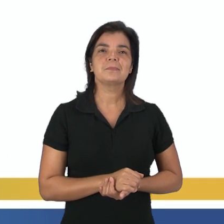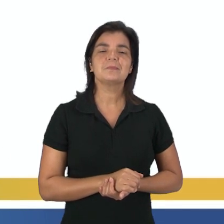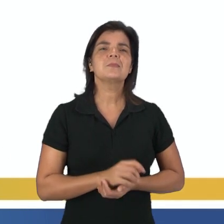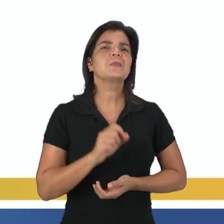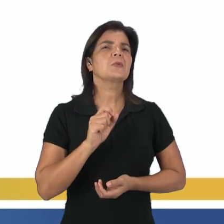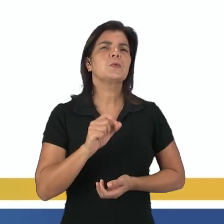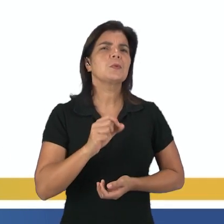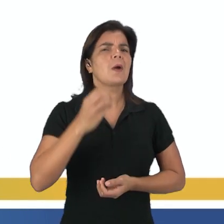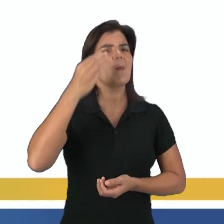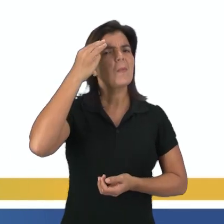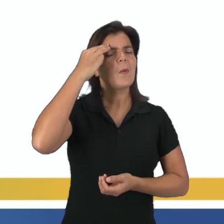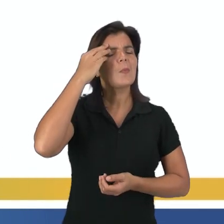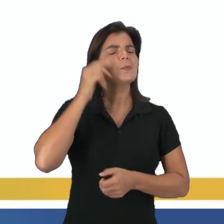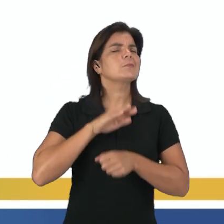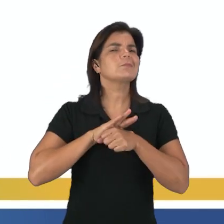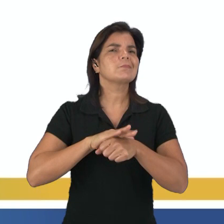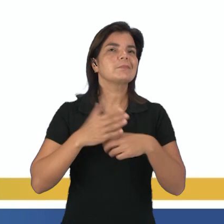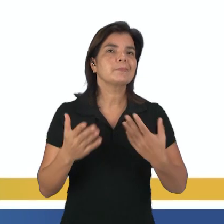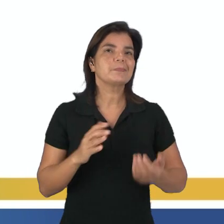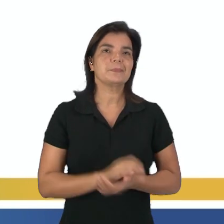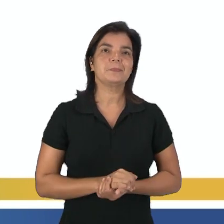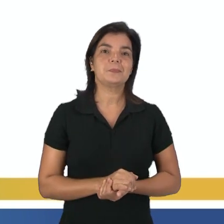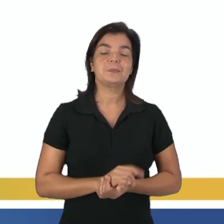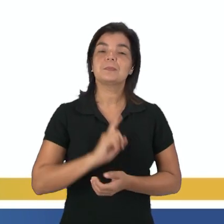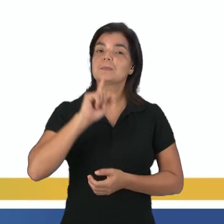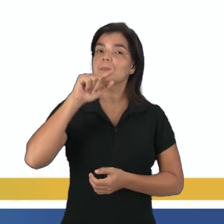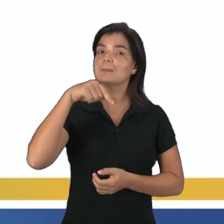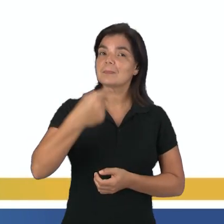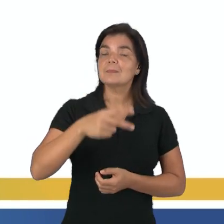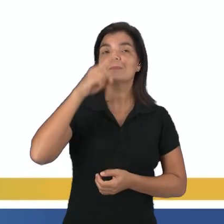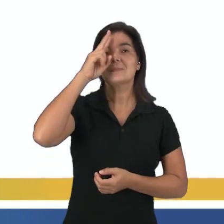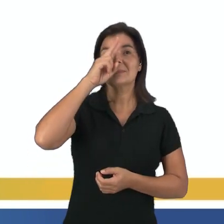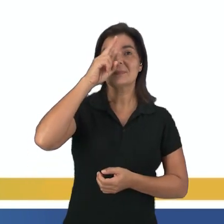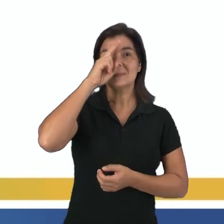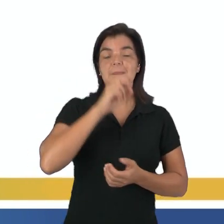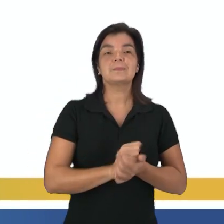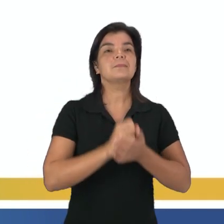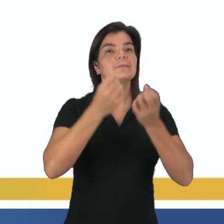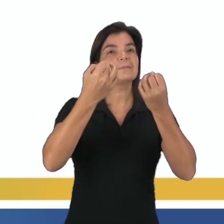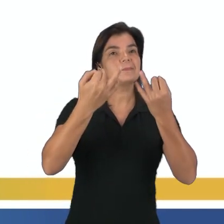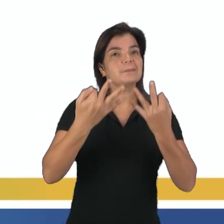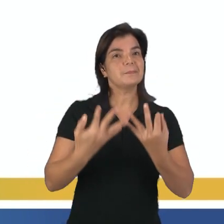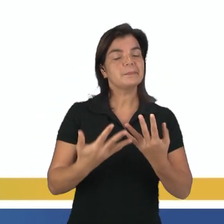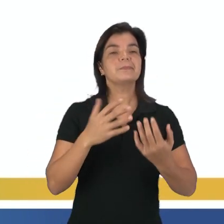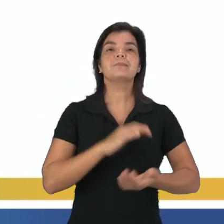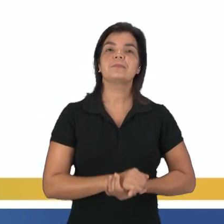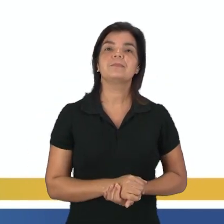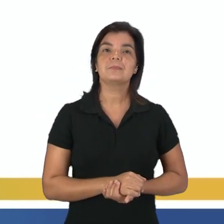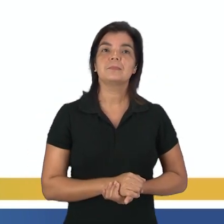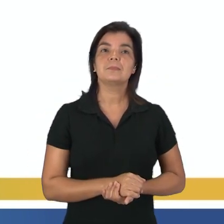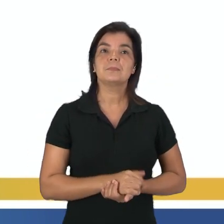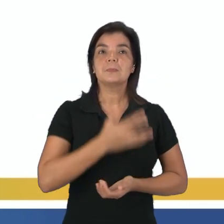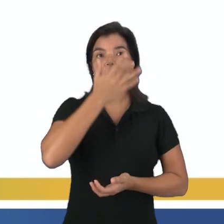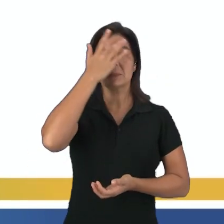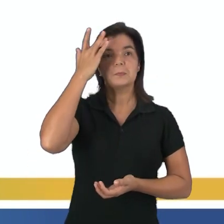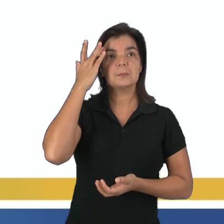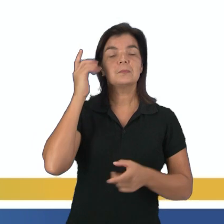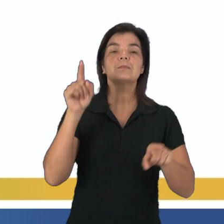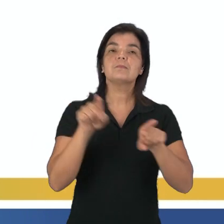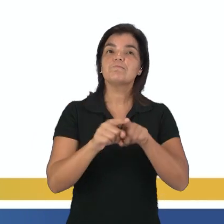O que as memórias proporcionam? A partir dessas histórias contadas por essas